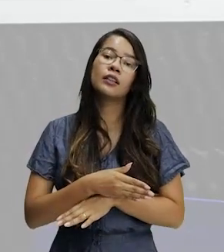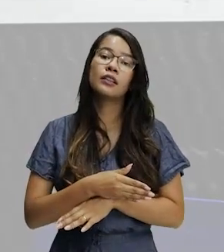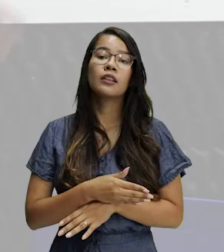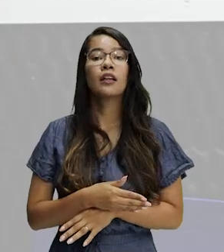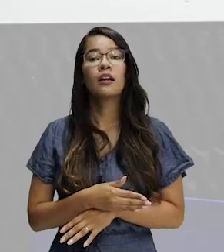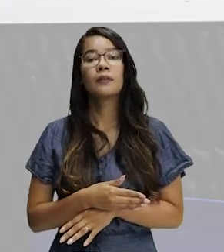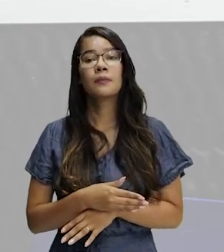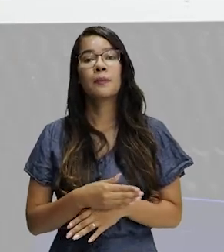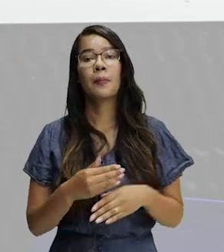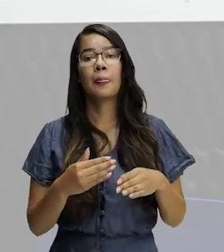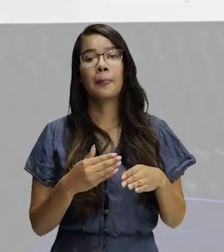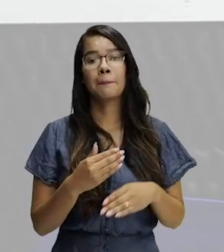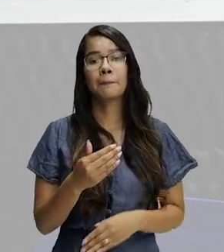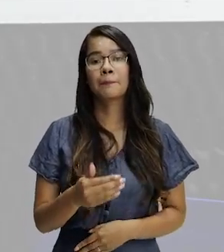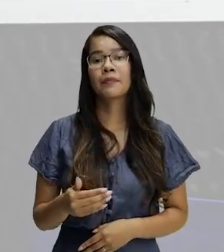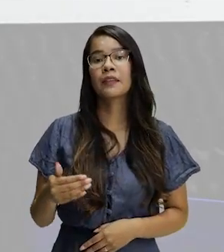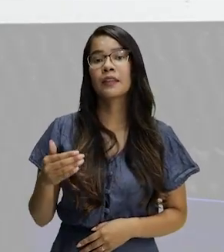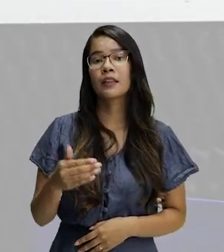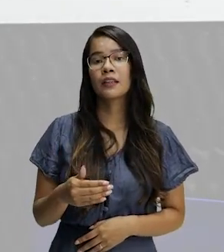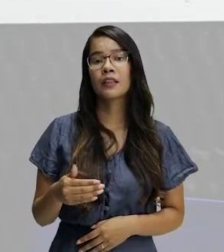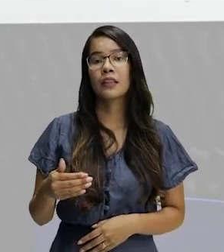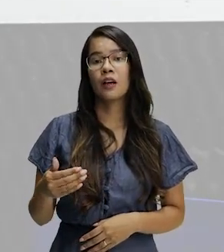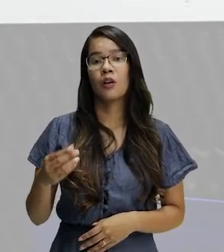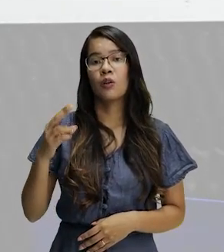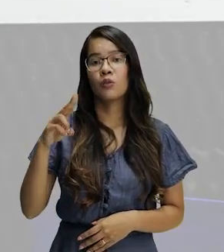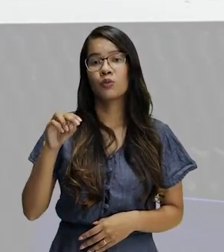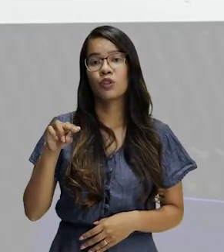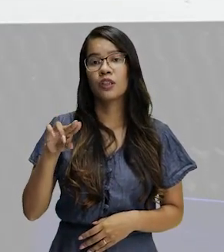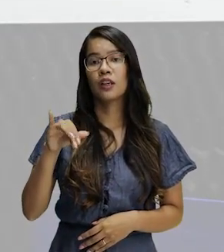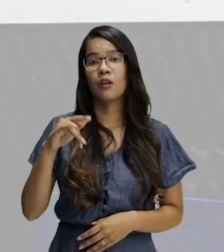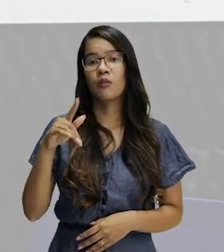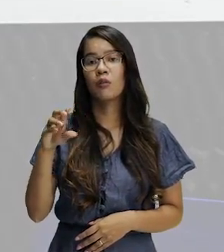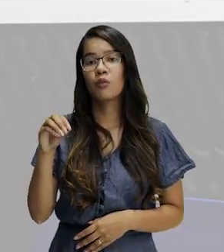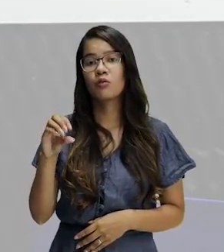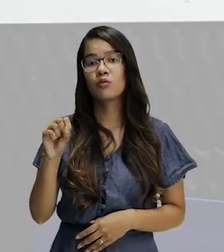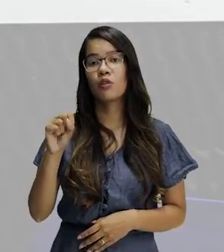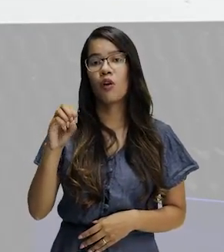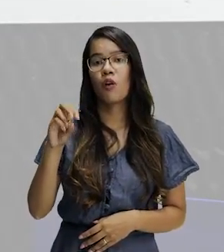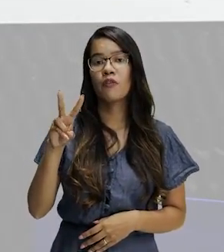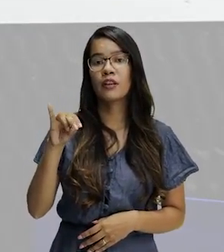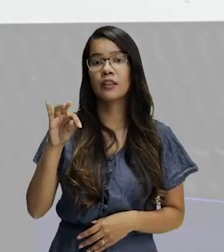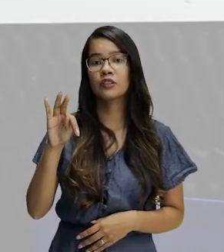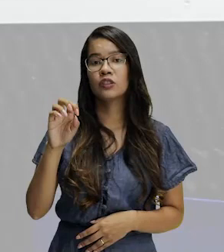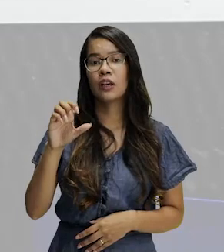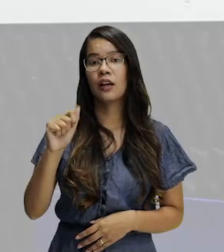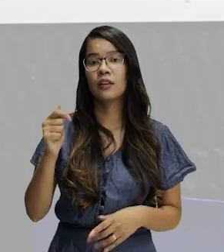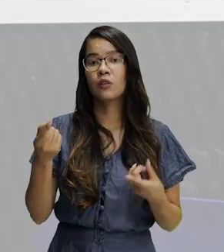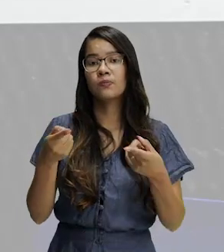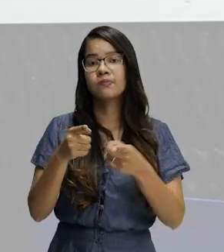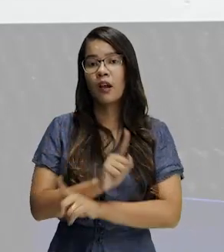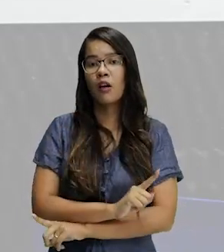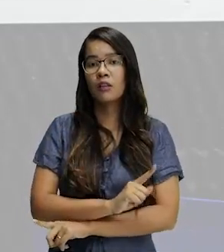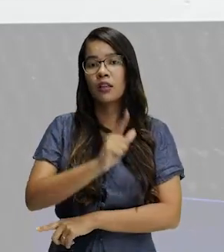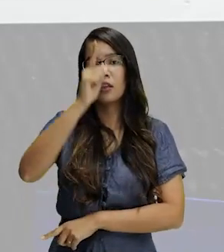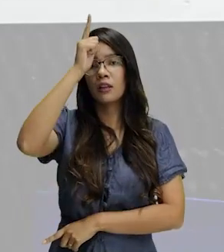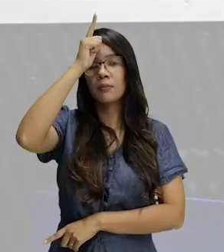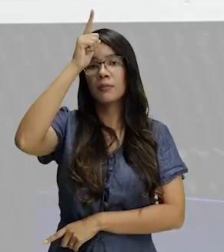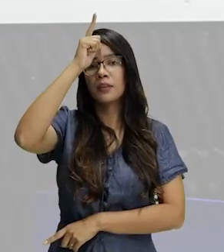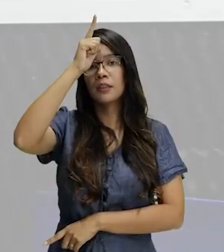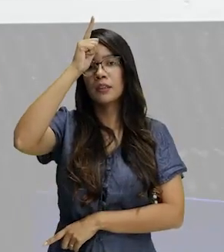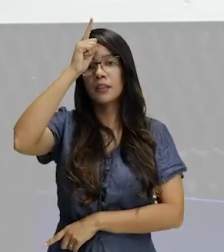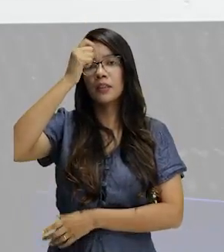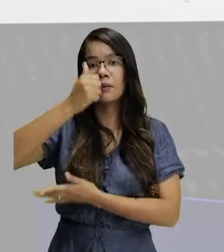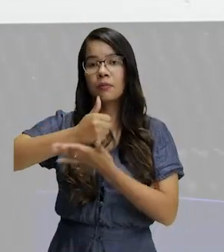contra essa Alemanha nazista, contra o eixo, e apoiando os aliados. Apesar dos aliados